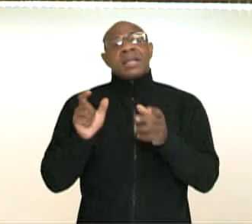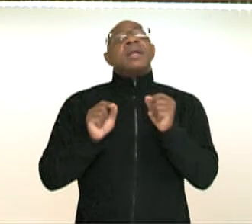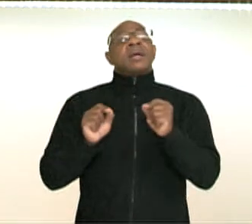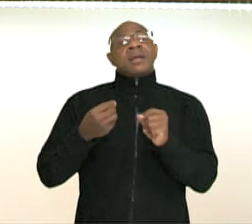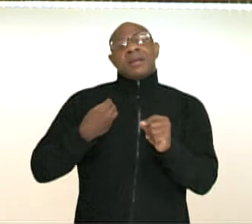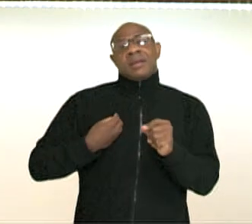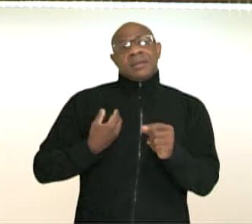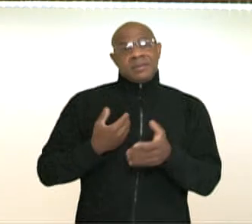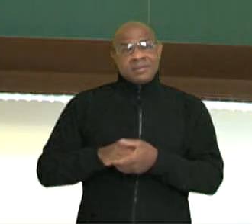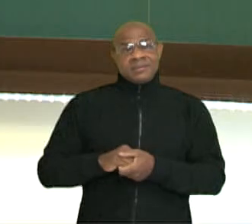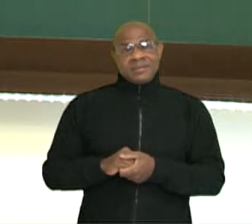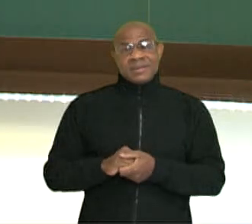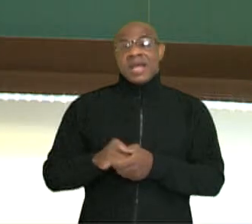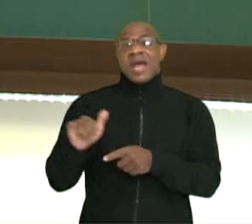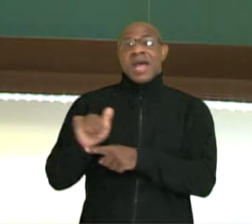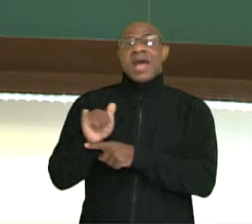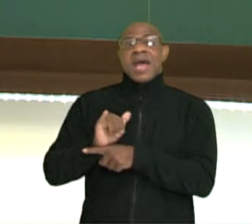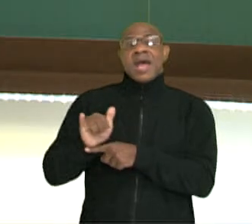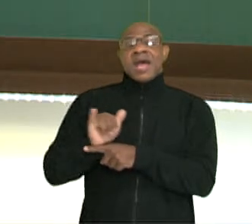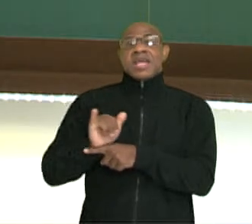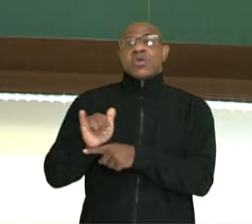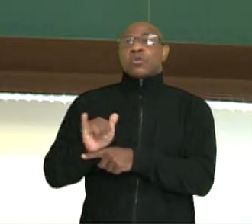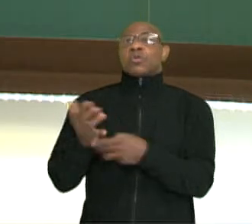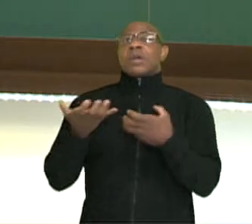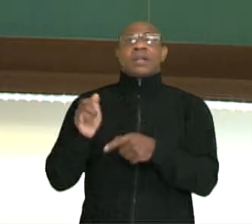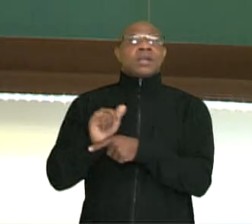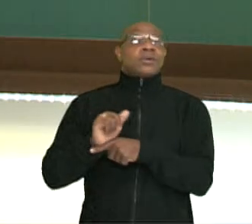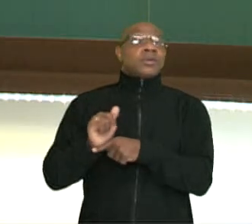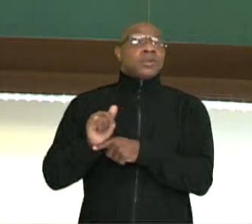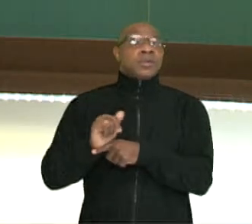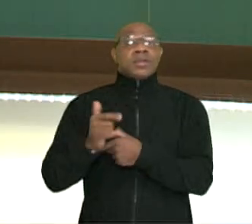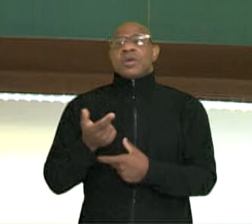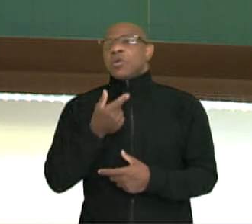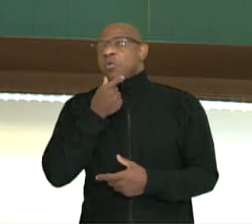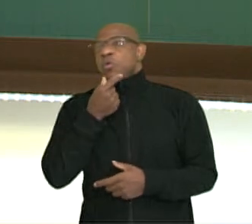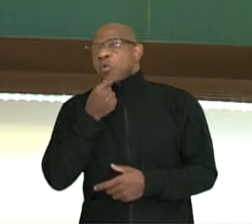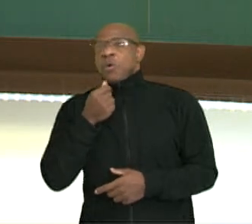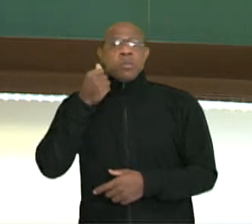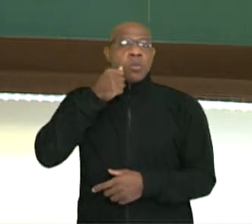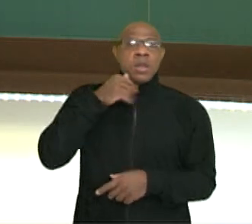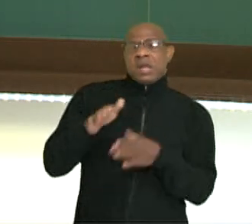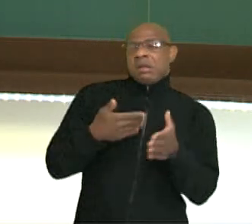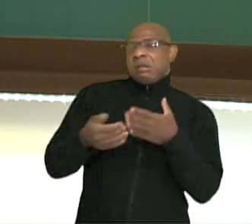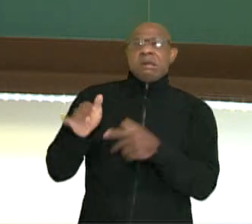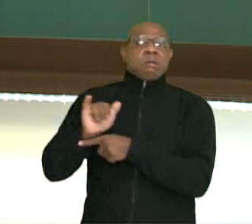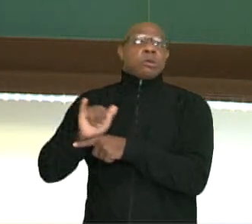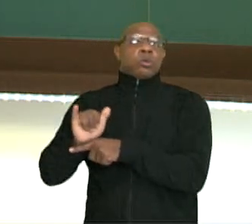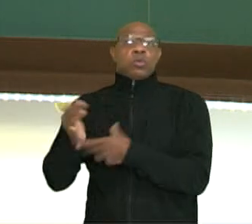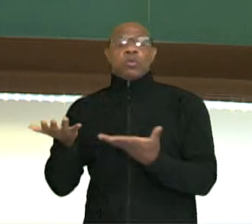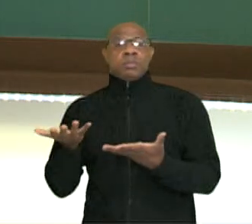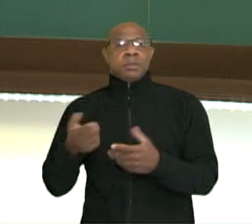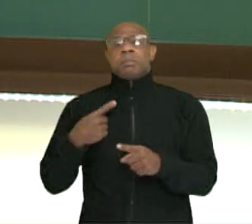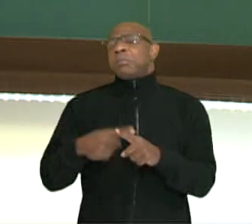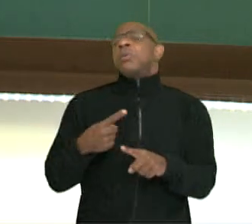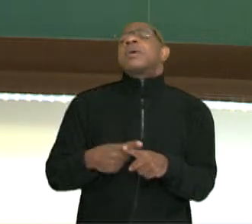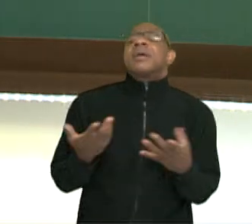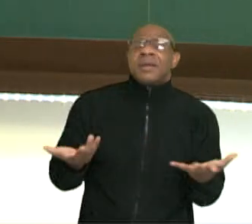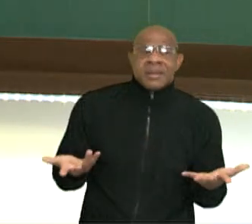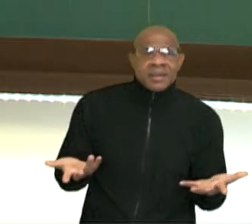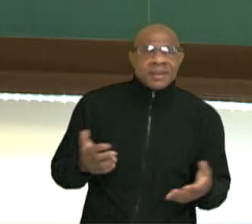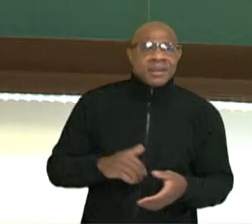quer ser um youtuber. Por quê? Porque os sponsors, quem será que são